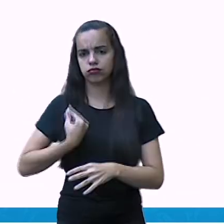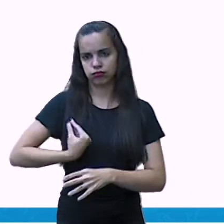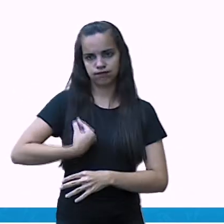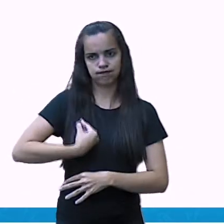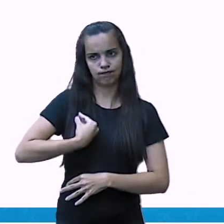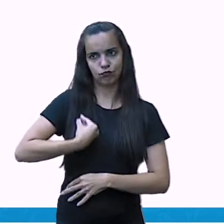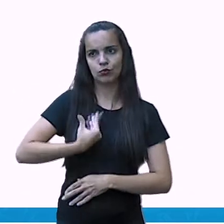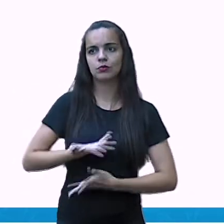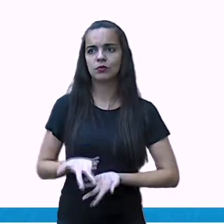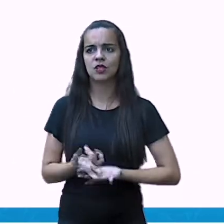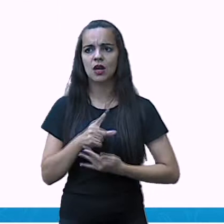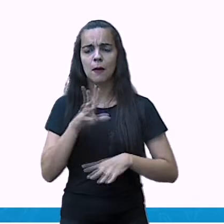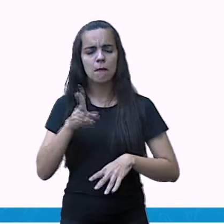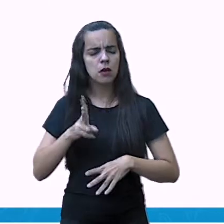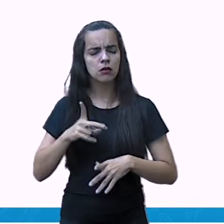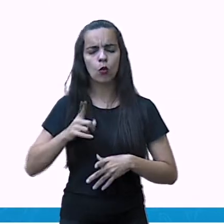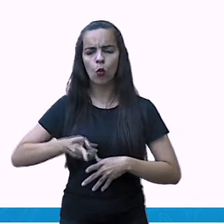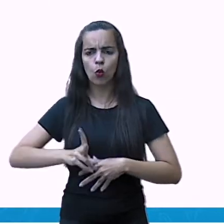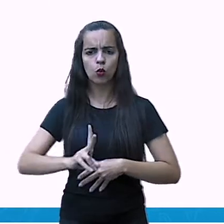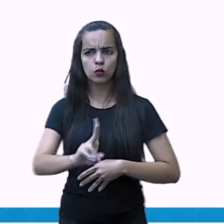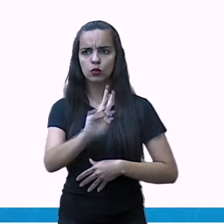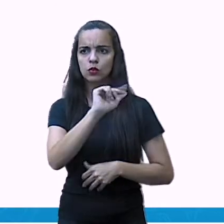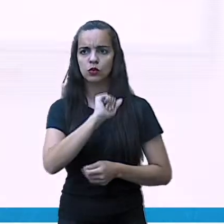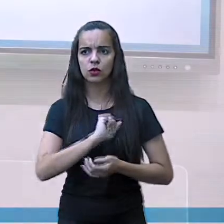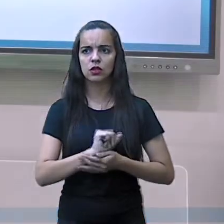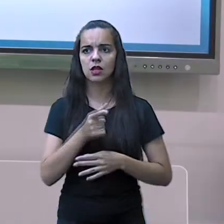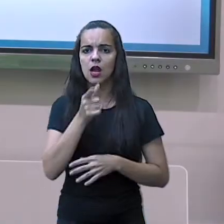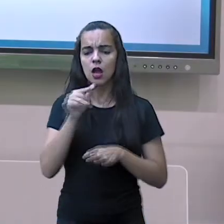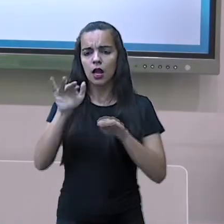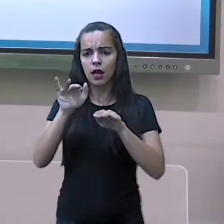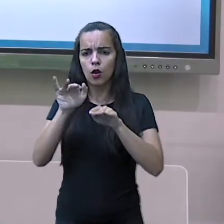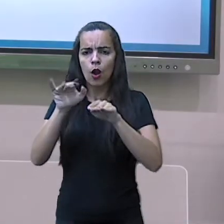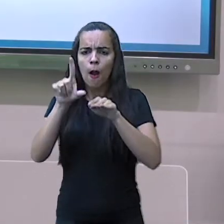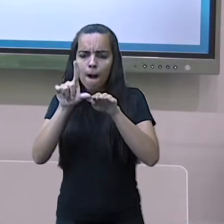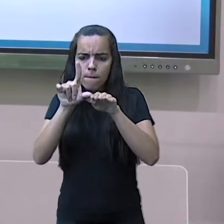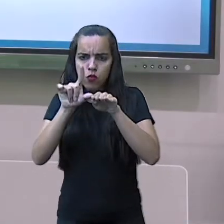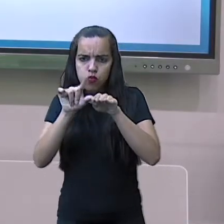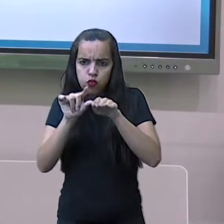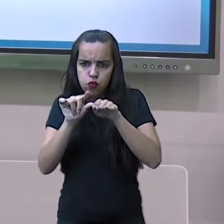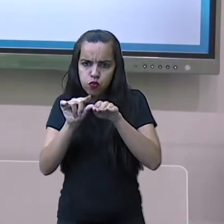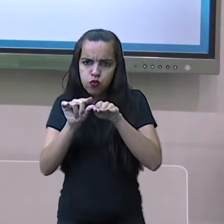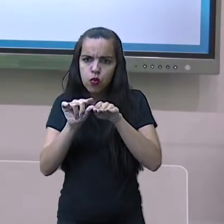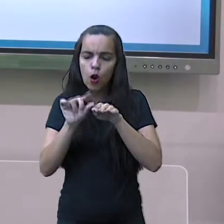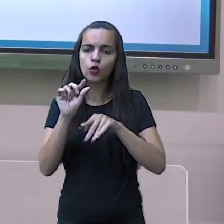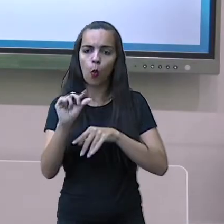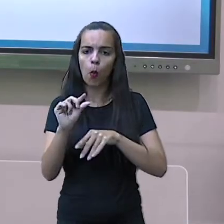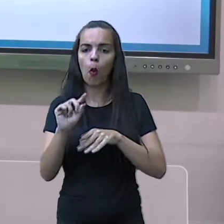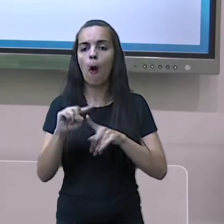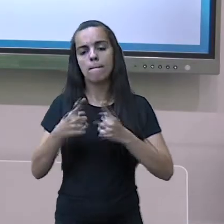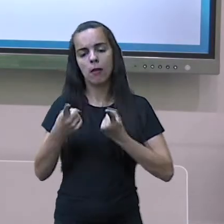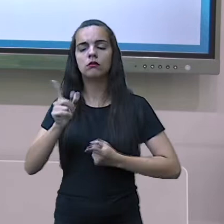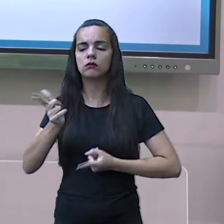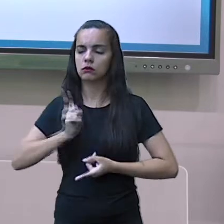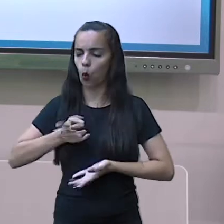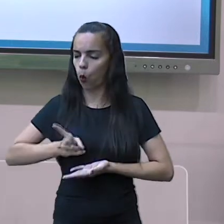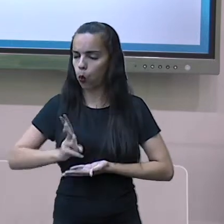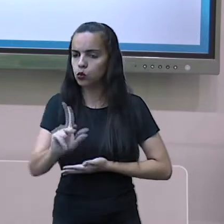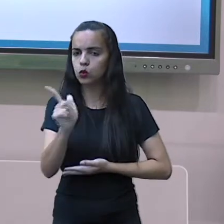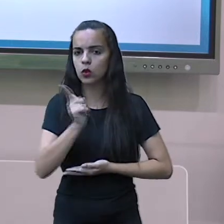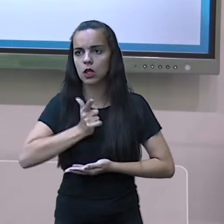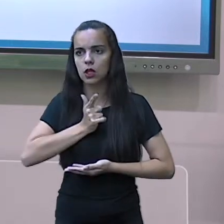época seca, o nível da água cai, mas ele não seca.